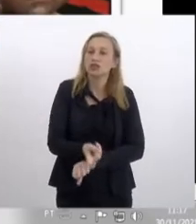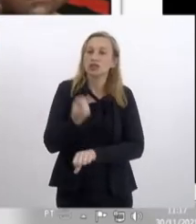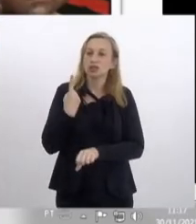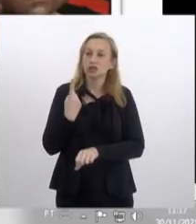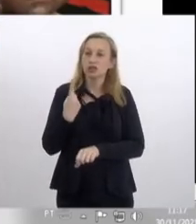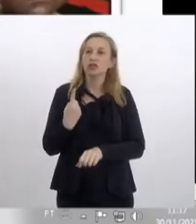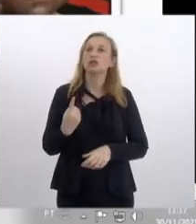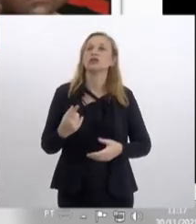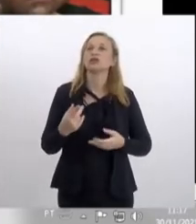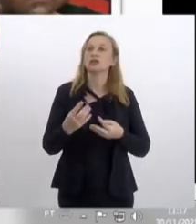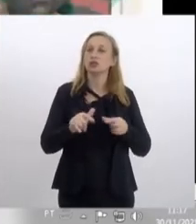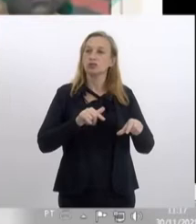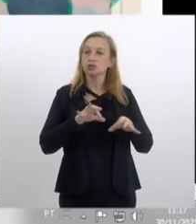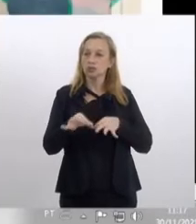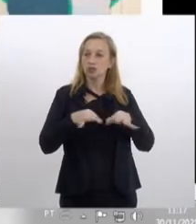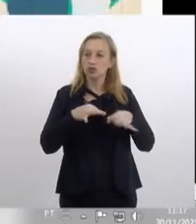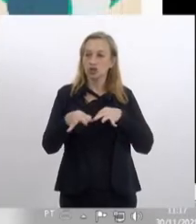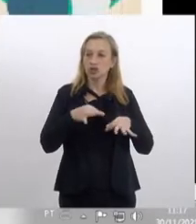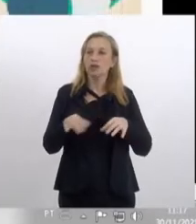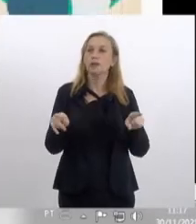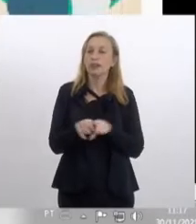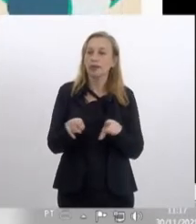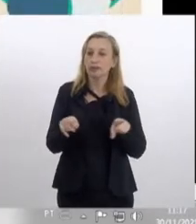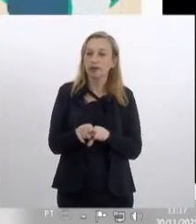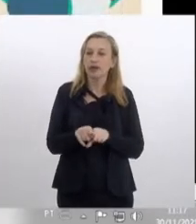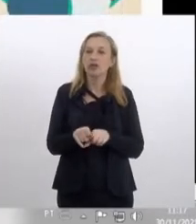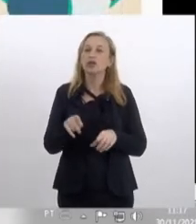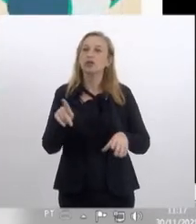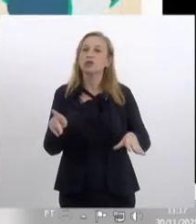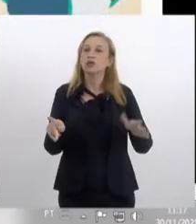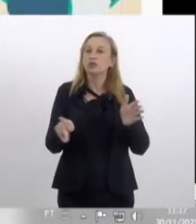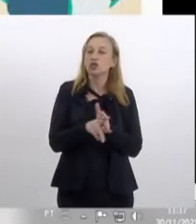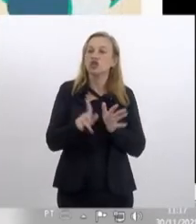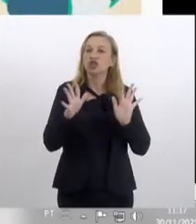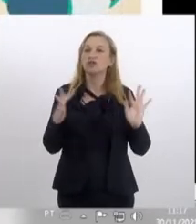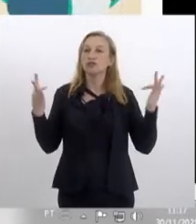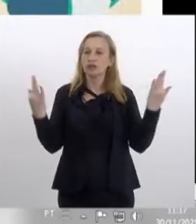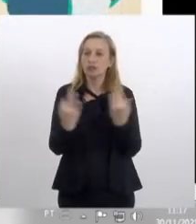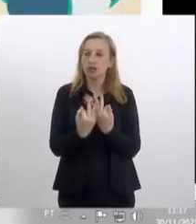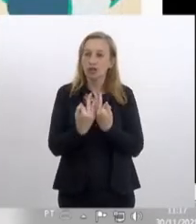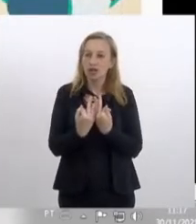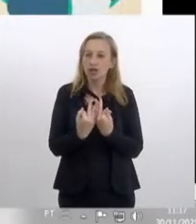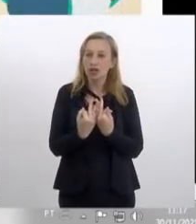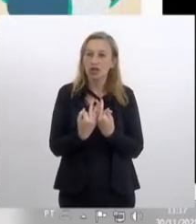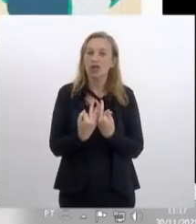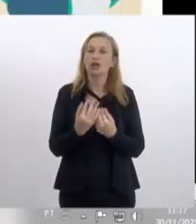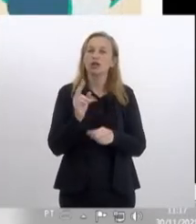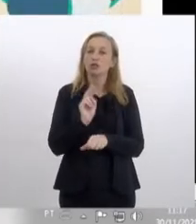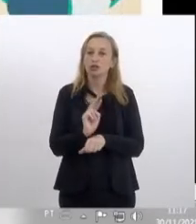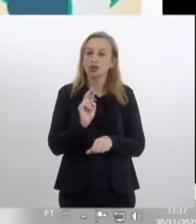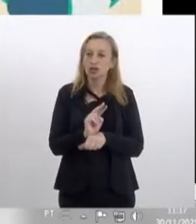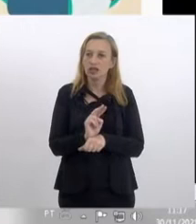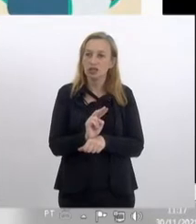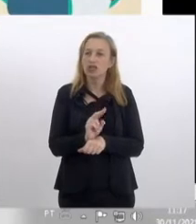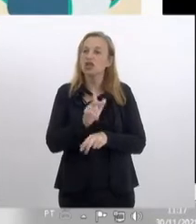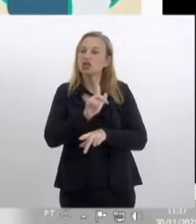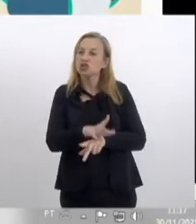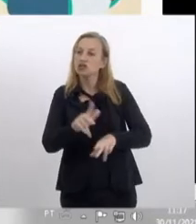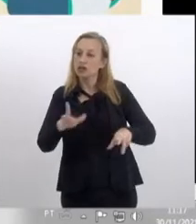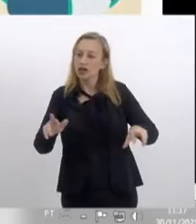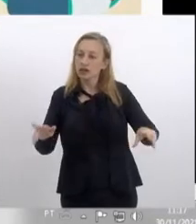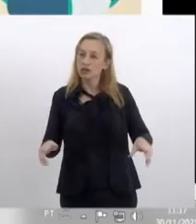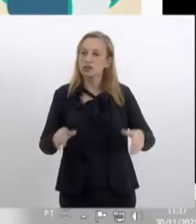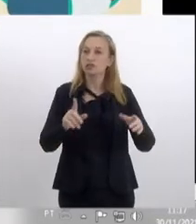no Mato Grosso do Sul. Temos também o projeto em família, né? Como eu já dito aqui, a gente tem que trabalhar a prevenção nos diversos